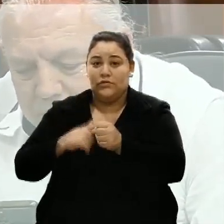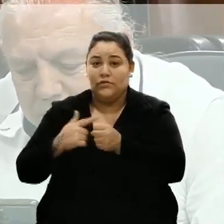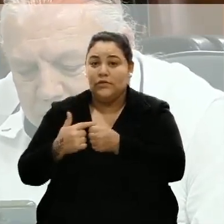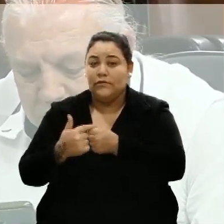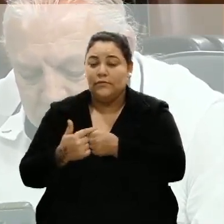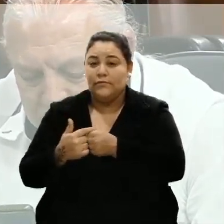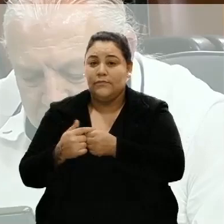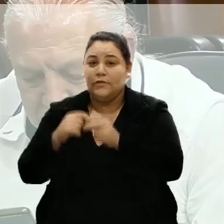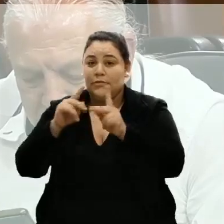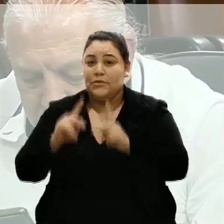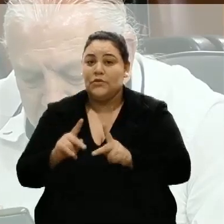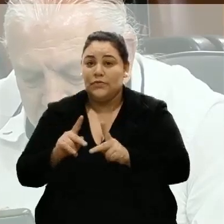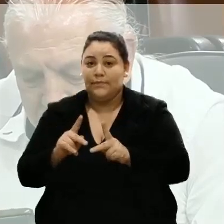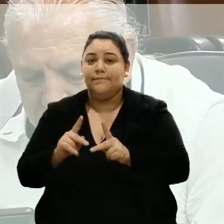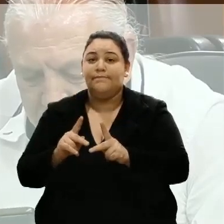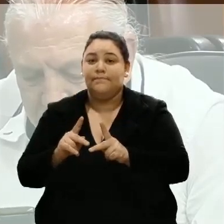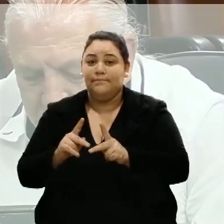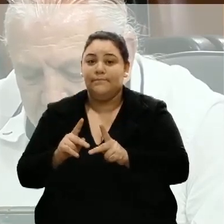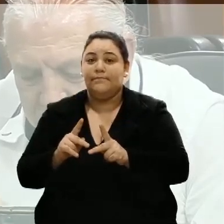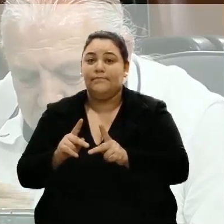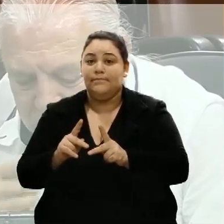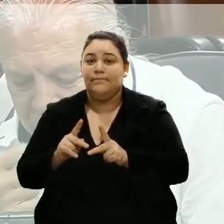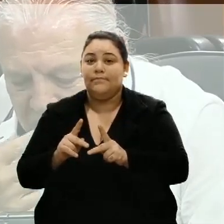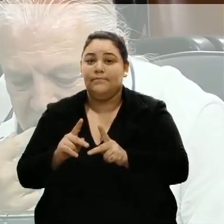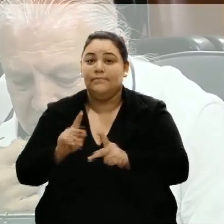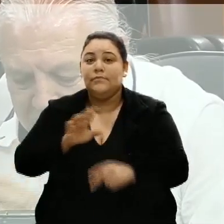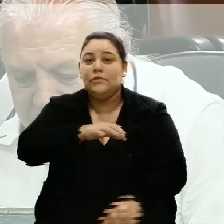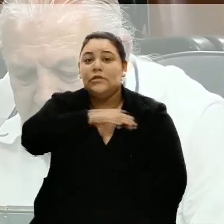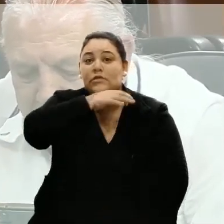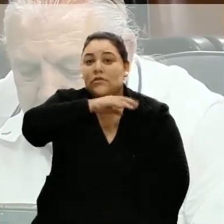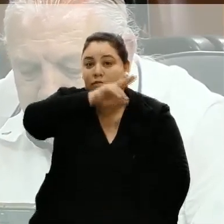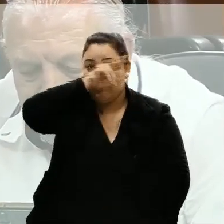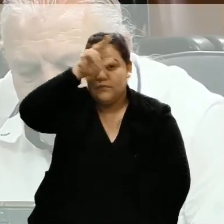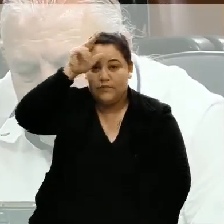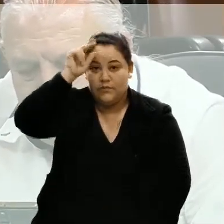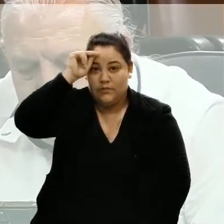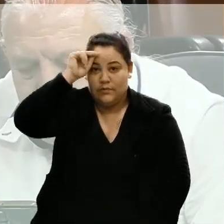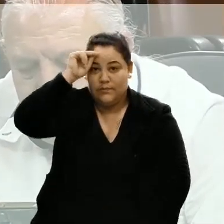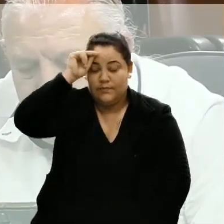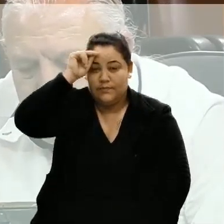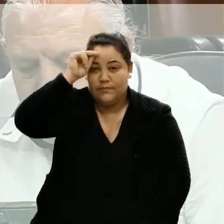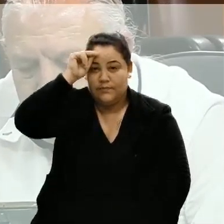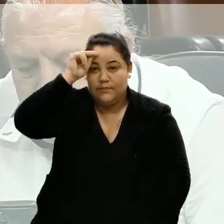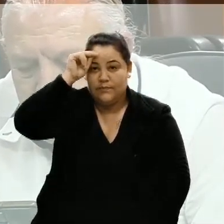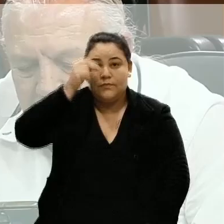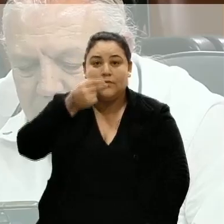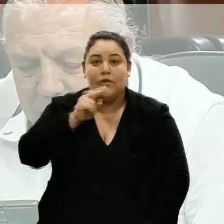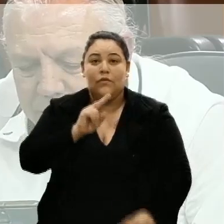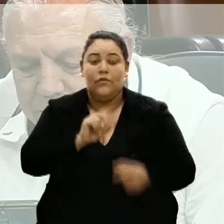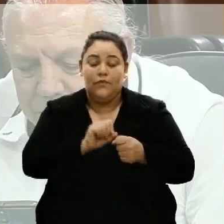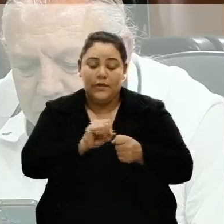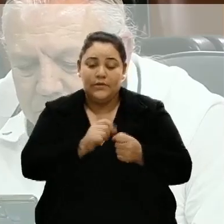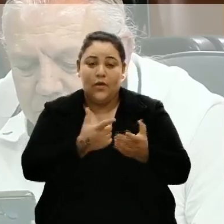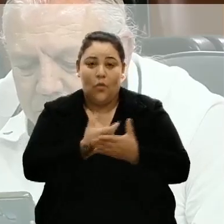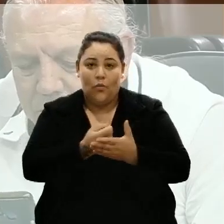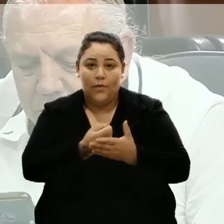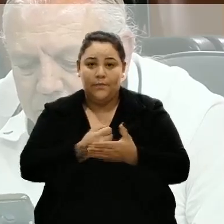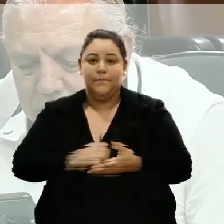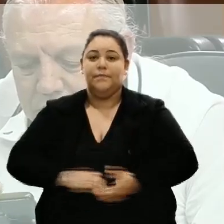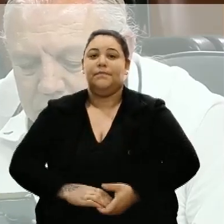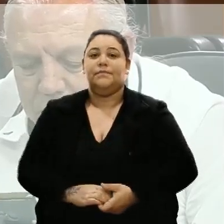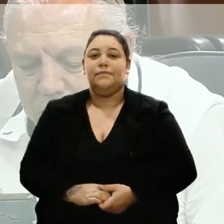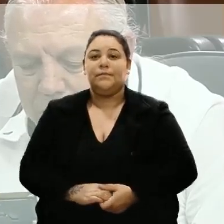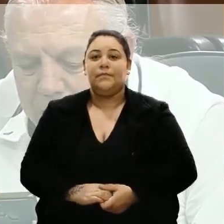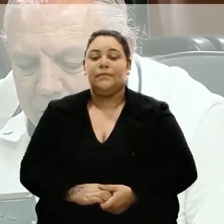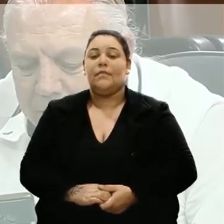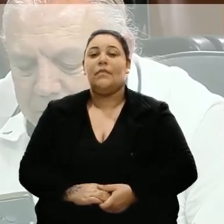que adquire, né, um terreno pela prefeitura ou faz, né, o ganho. E quando